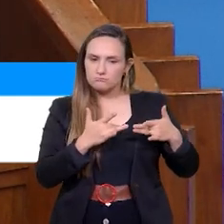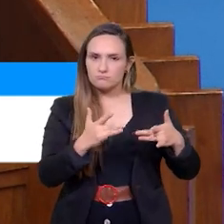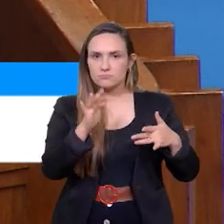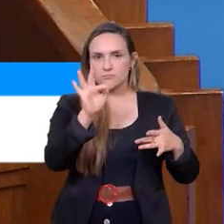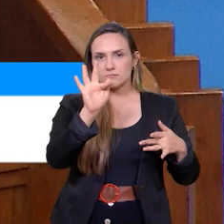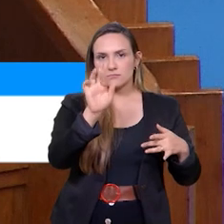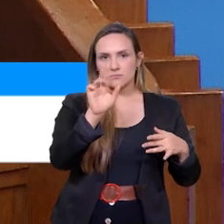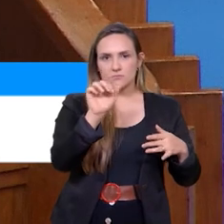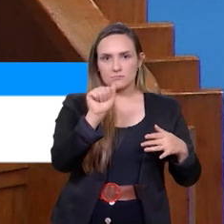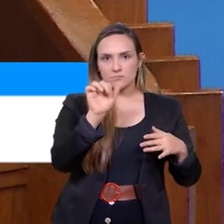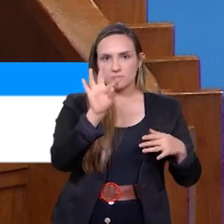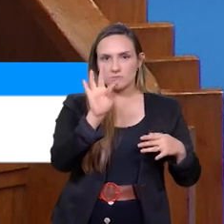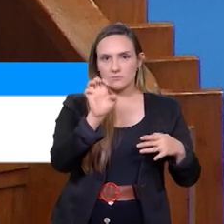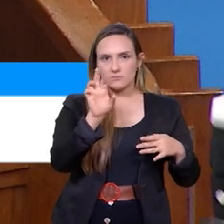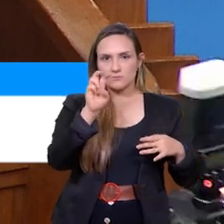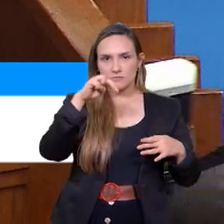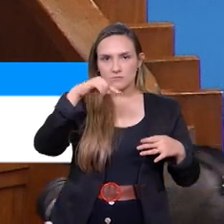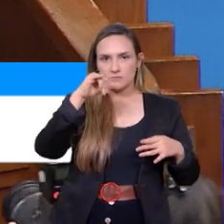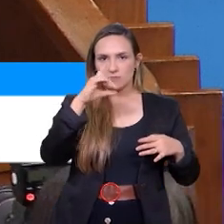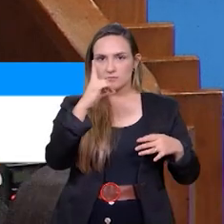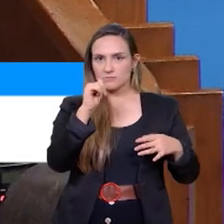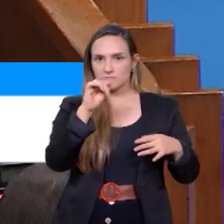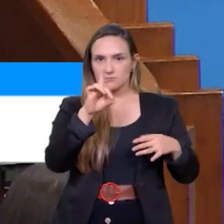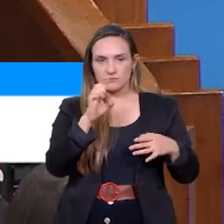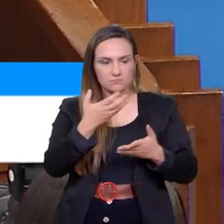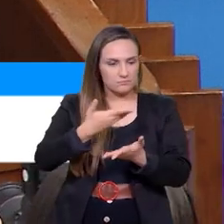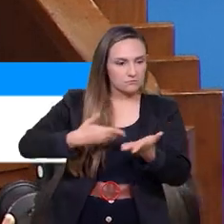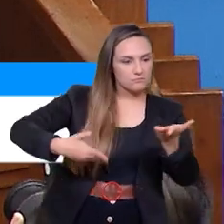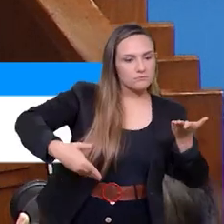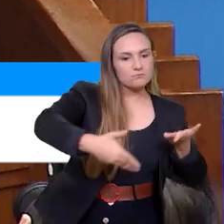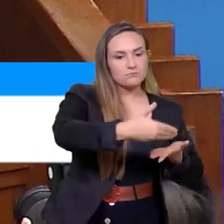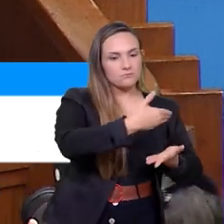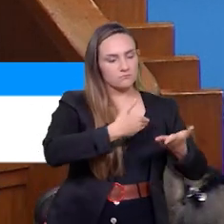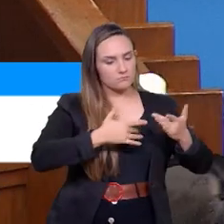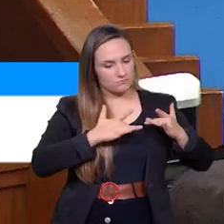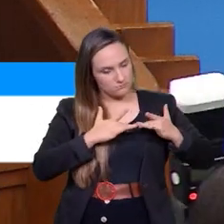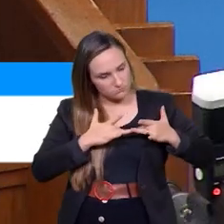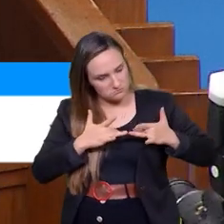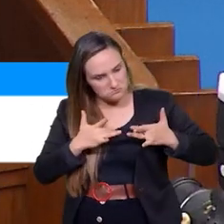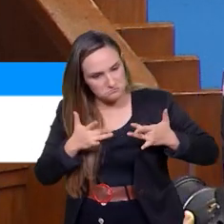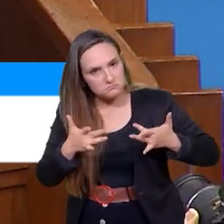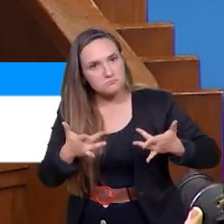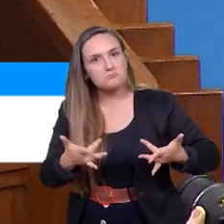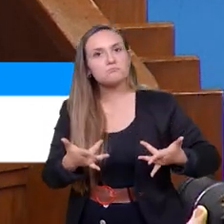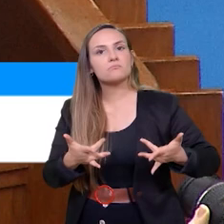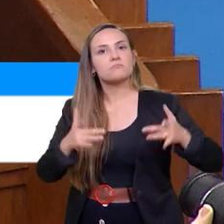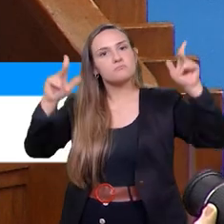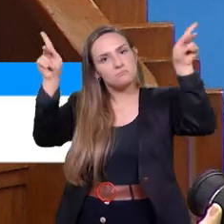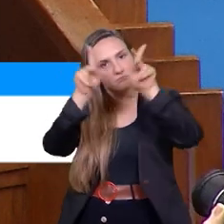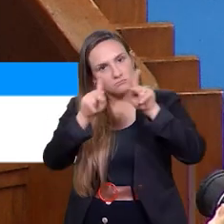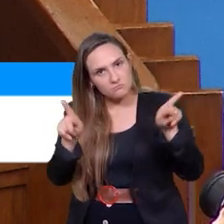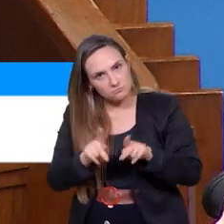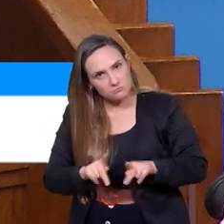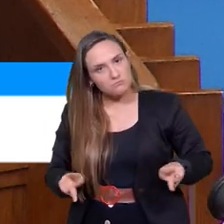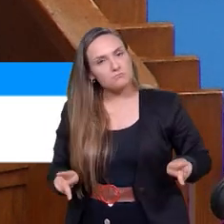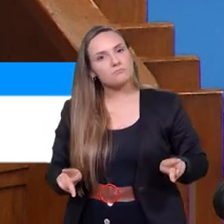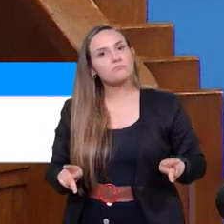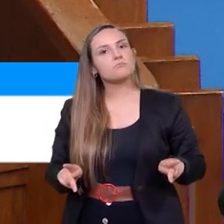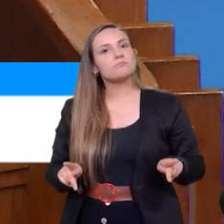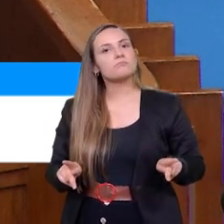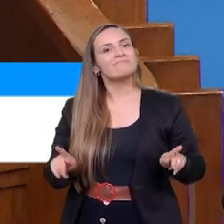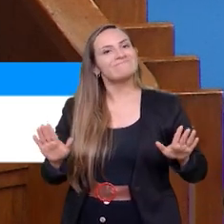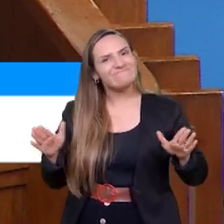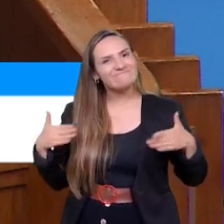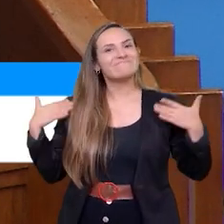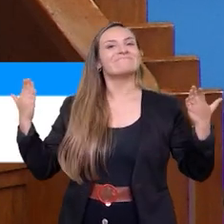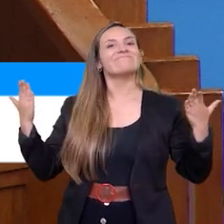nacionais o projeto vencedor foi o projeto da